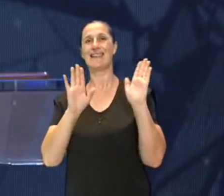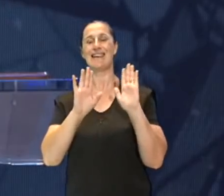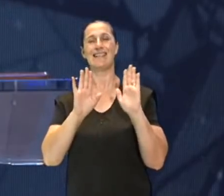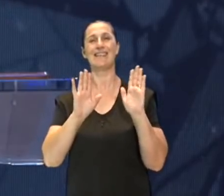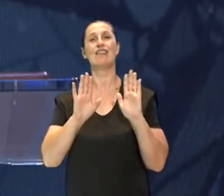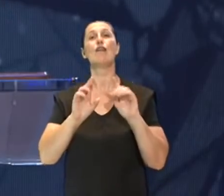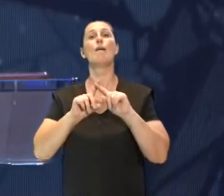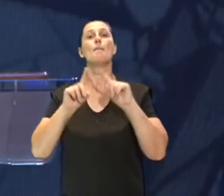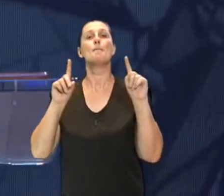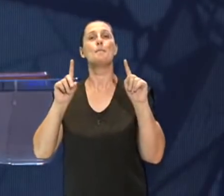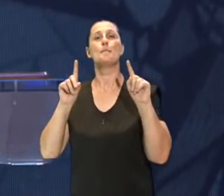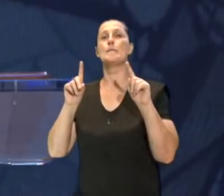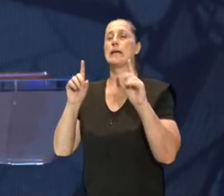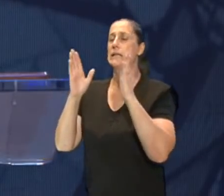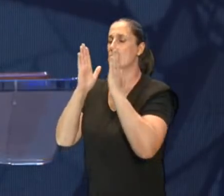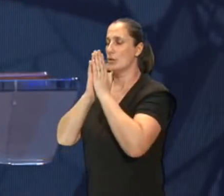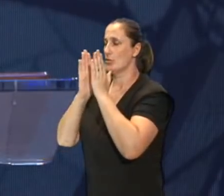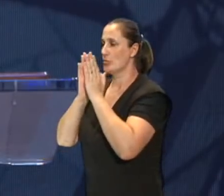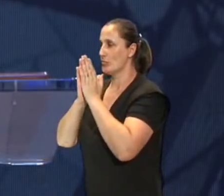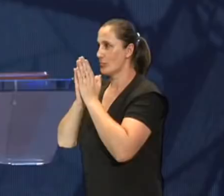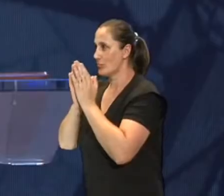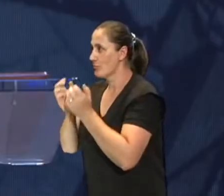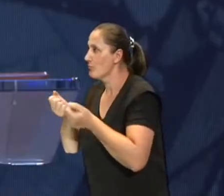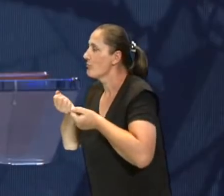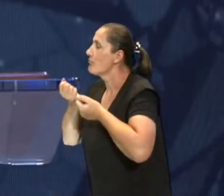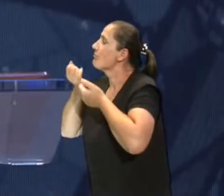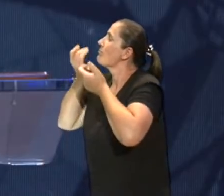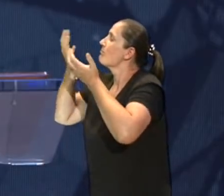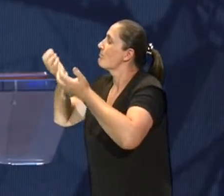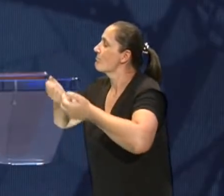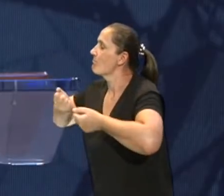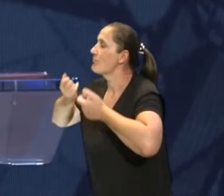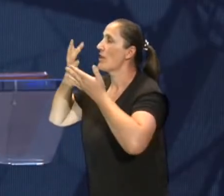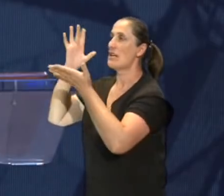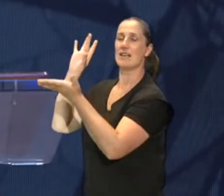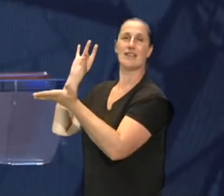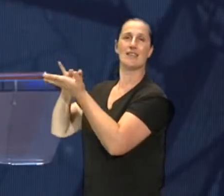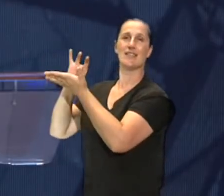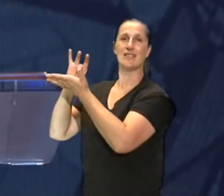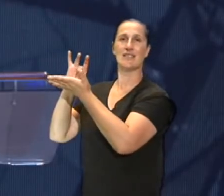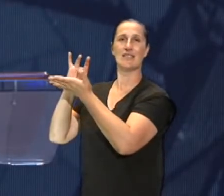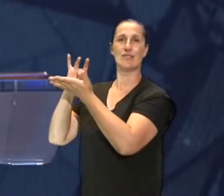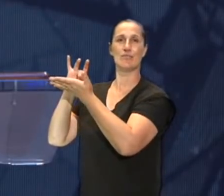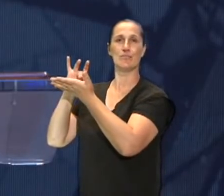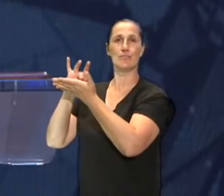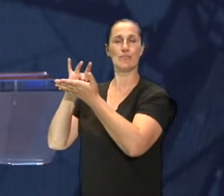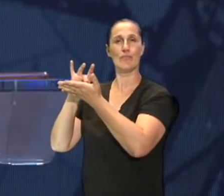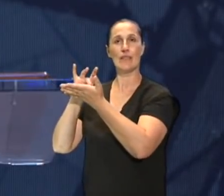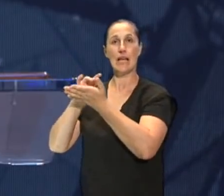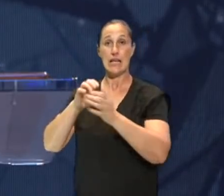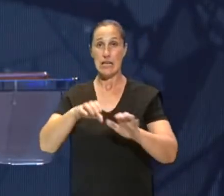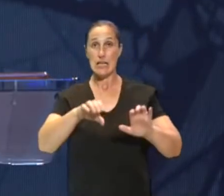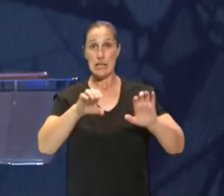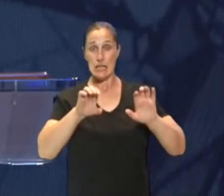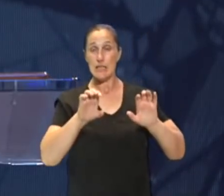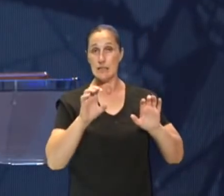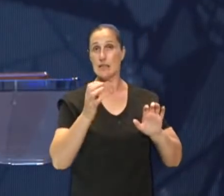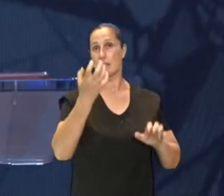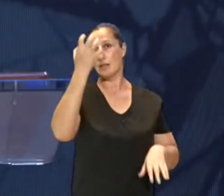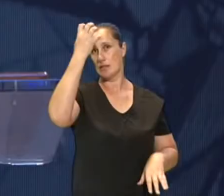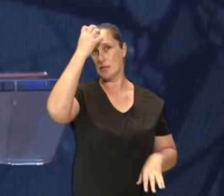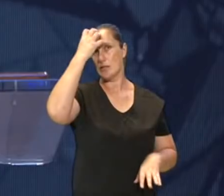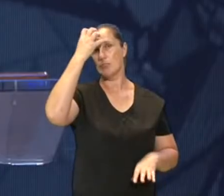santa entrega. E foi isso que Ezequias aprendeu. Ele disse, olha, eu aprendi com a minha